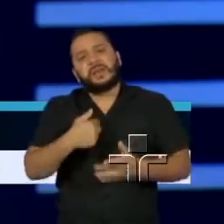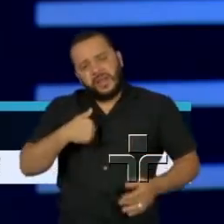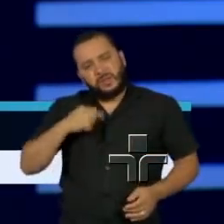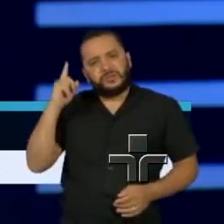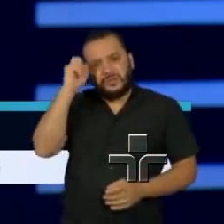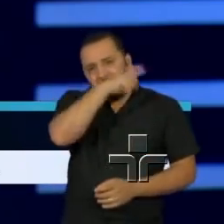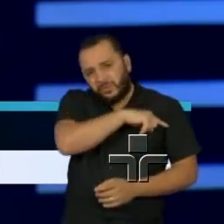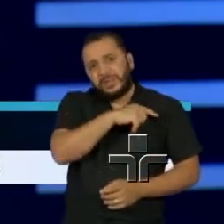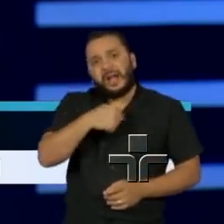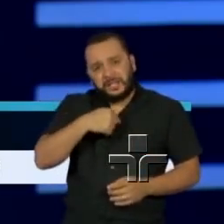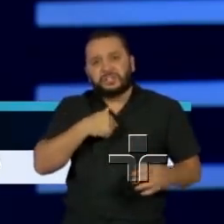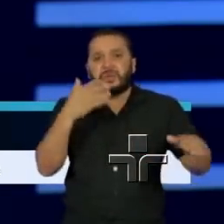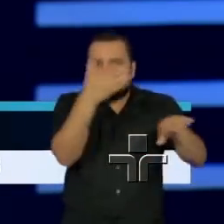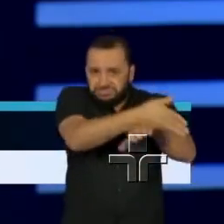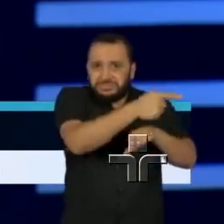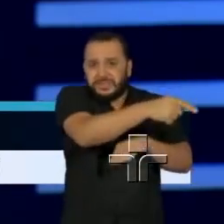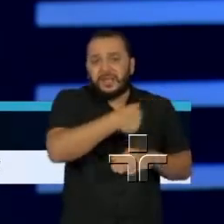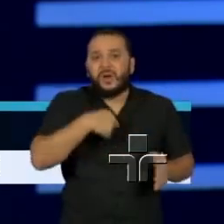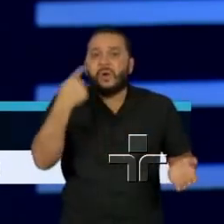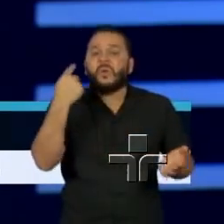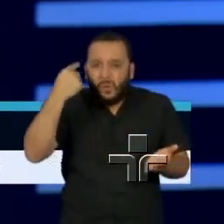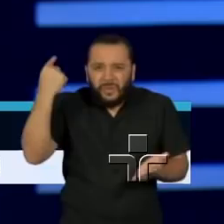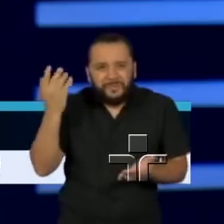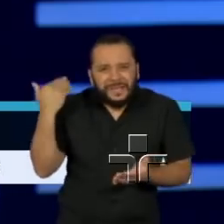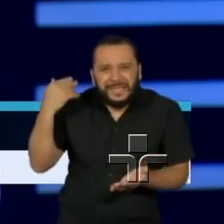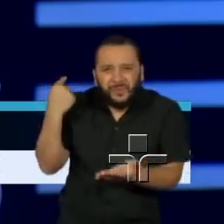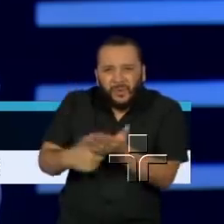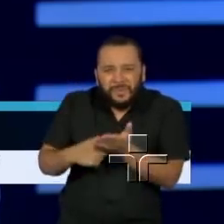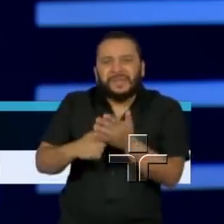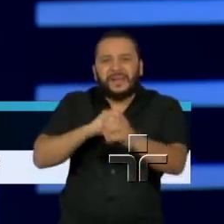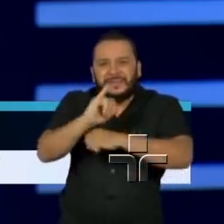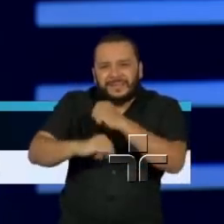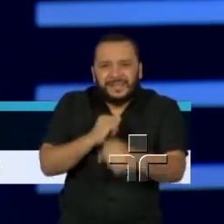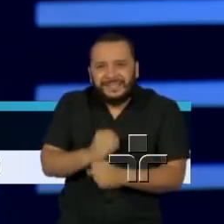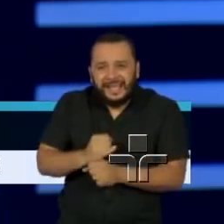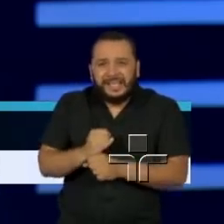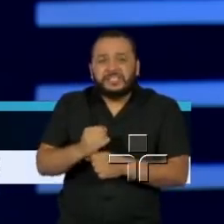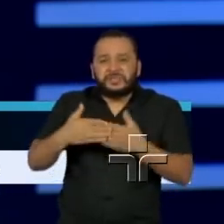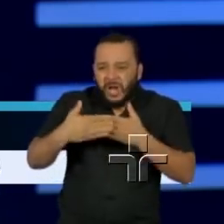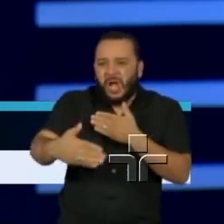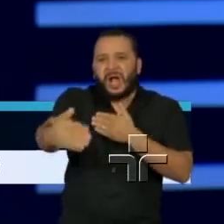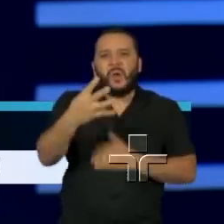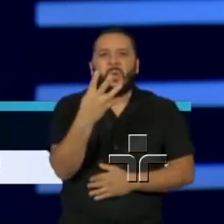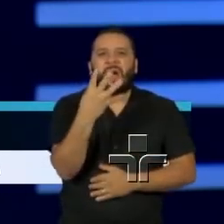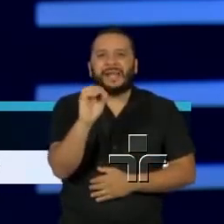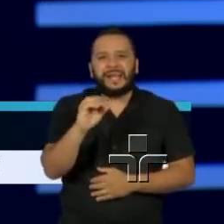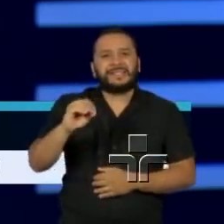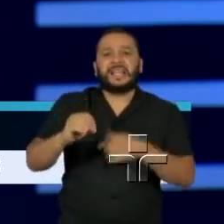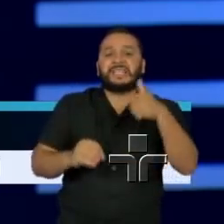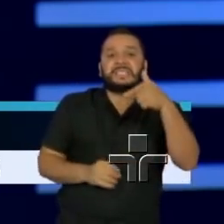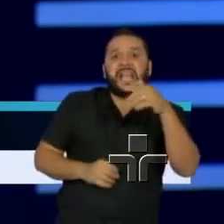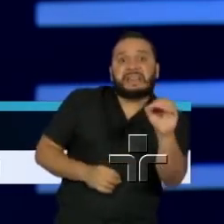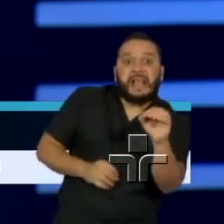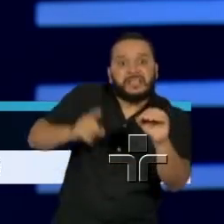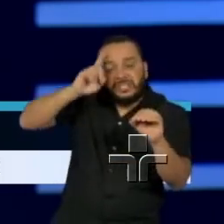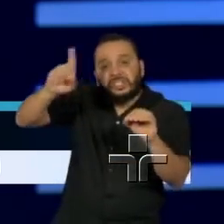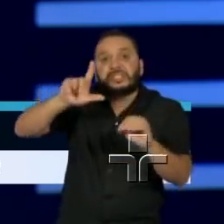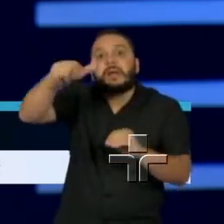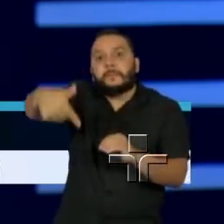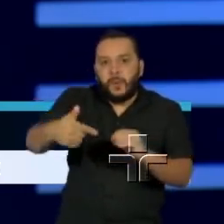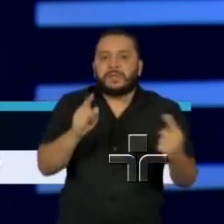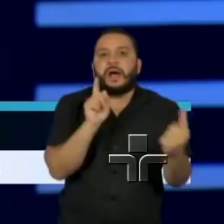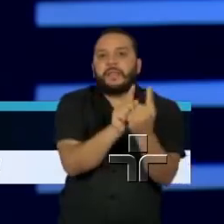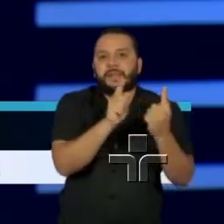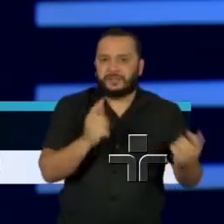quando eu precisei acessar, marcava pela internet e era coisa de 40, 60, 70 dias depois para poder